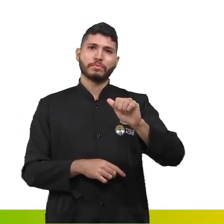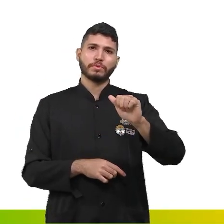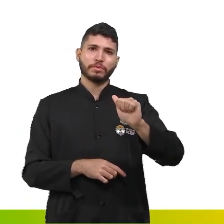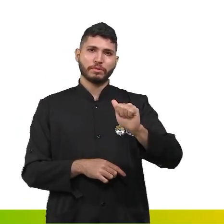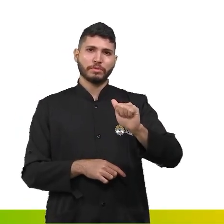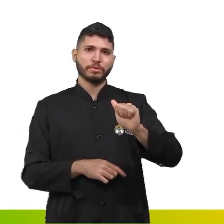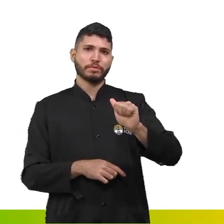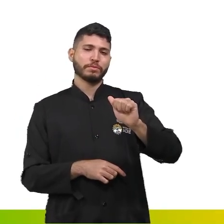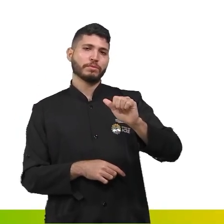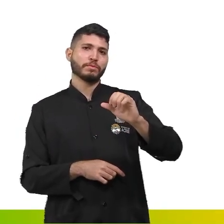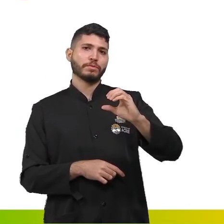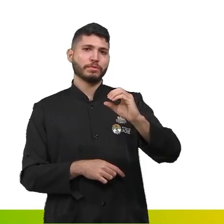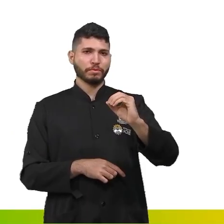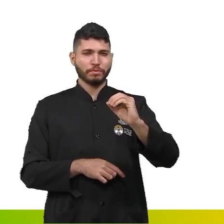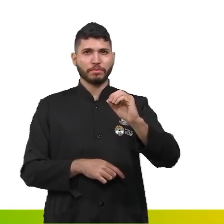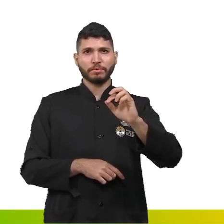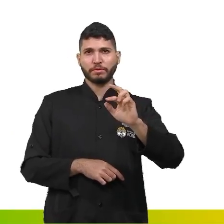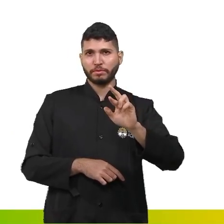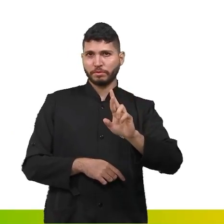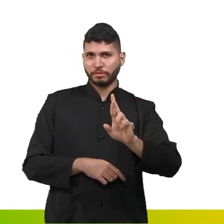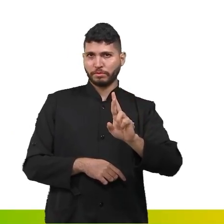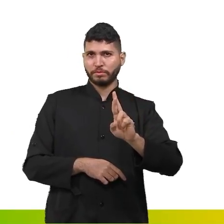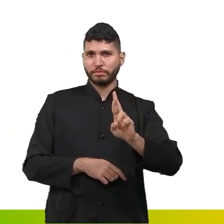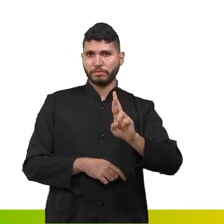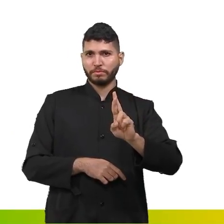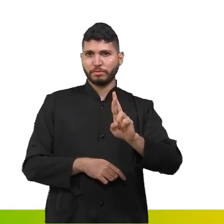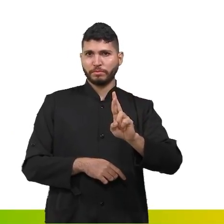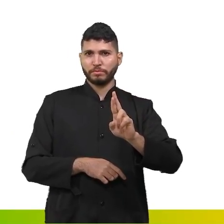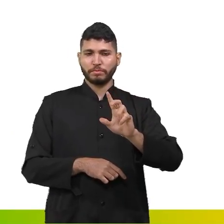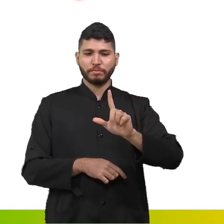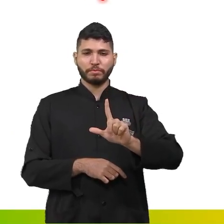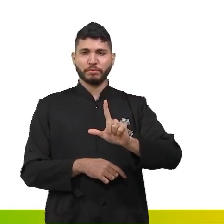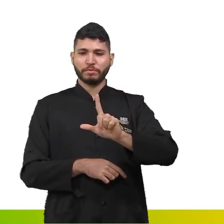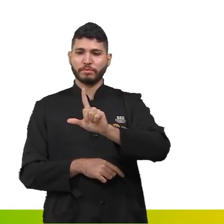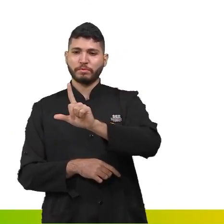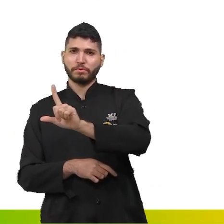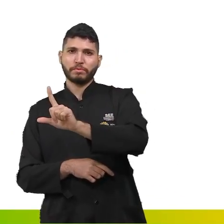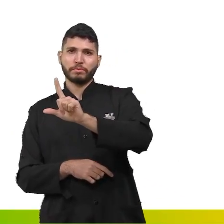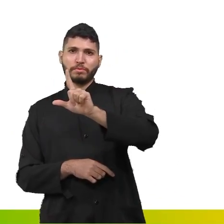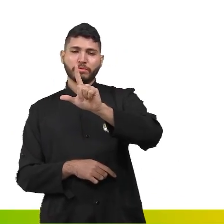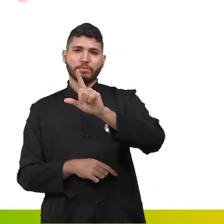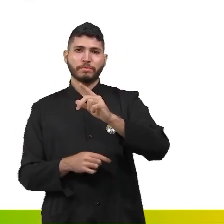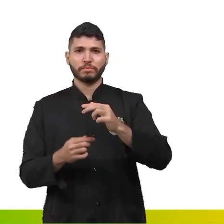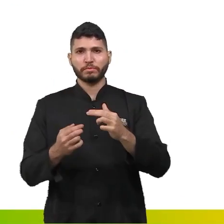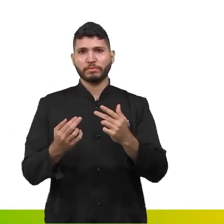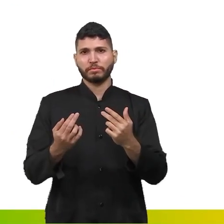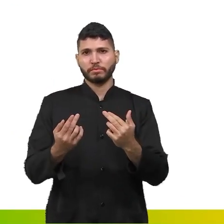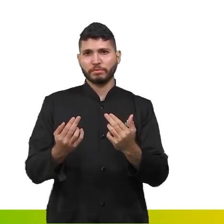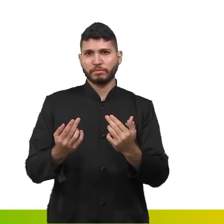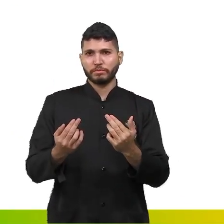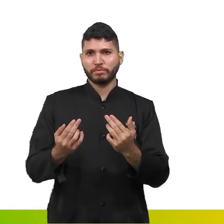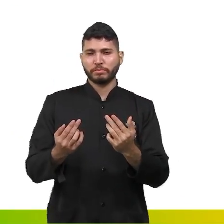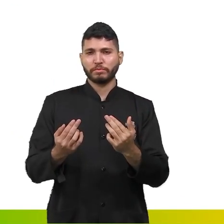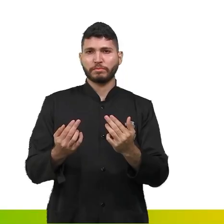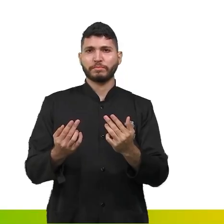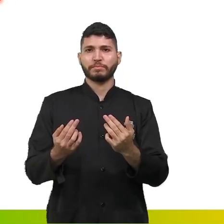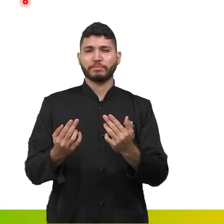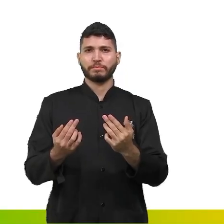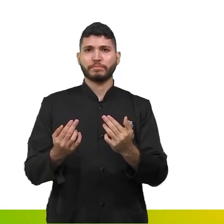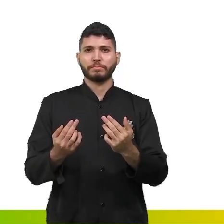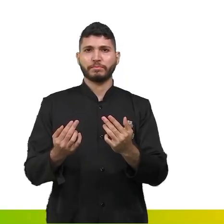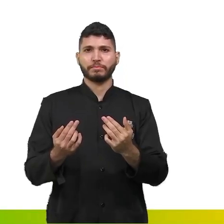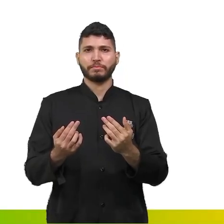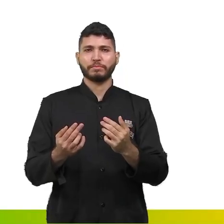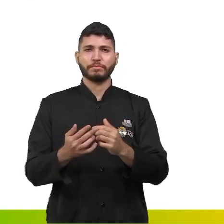ou AOR, eles têm um lado comum, ó, que é o lado AR. Então, esse